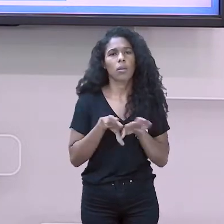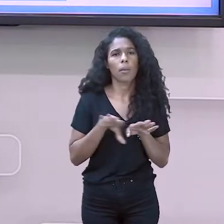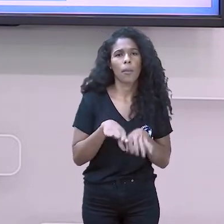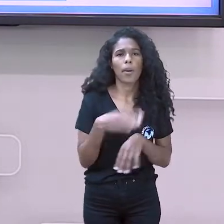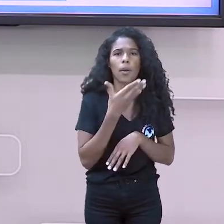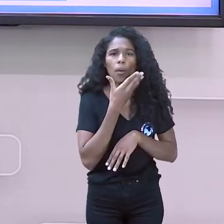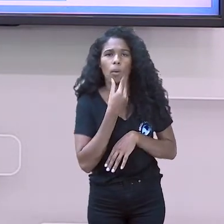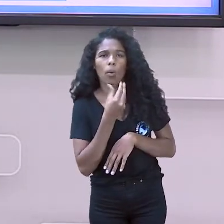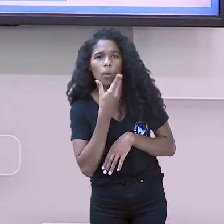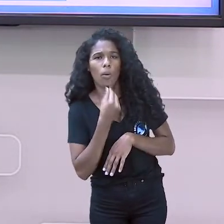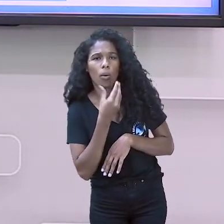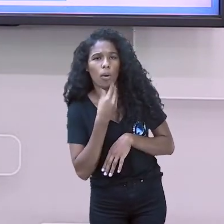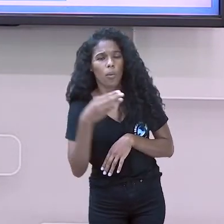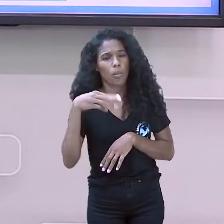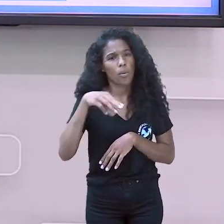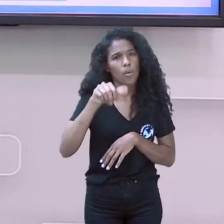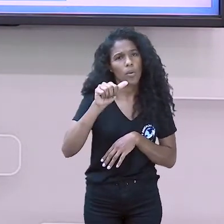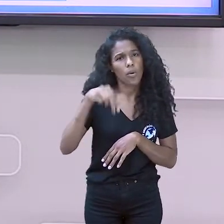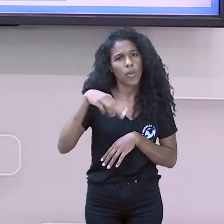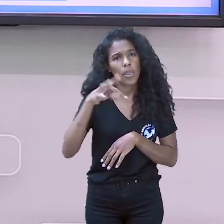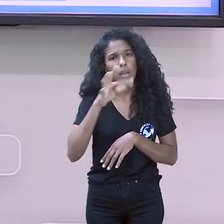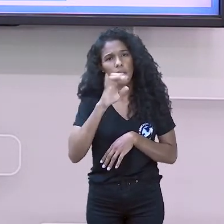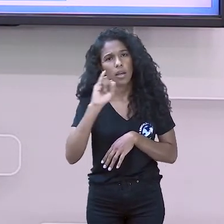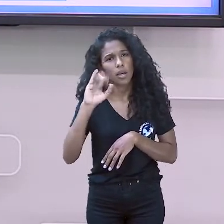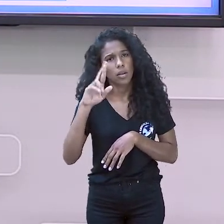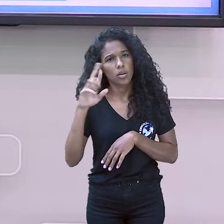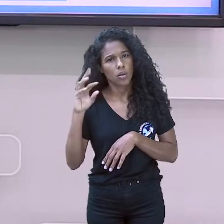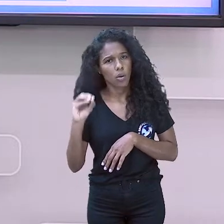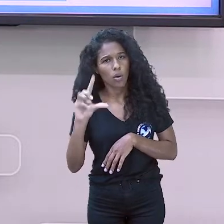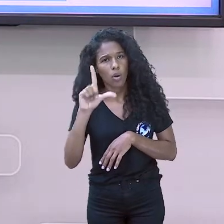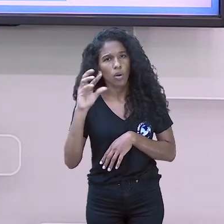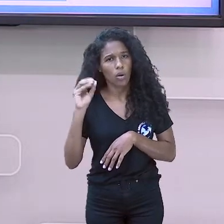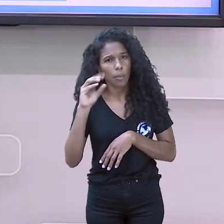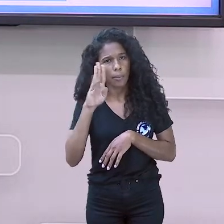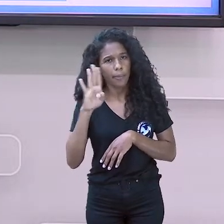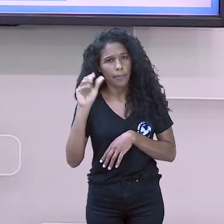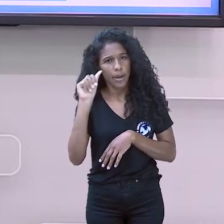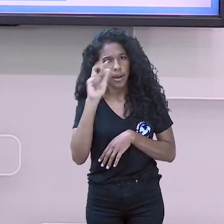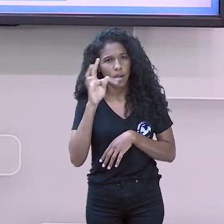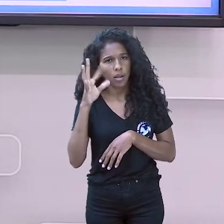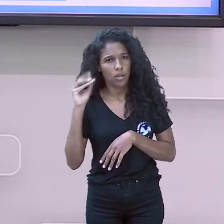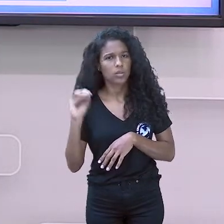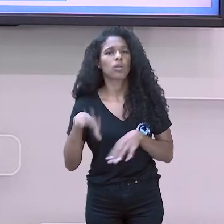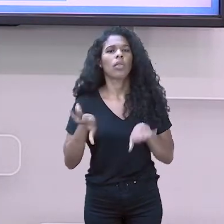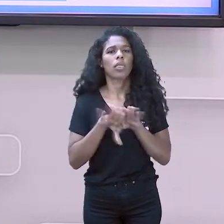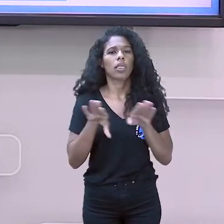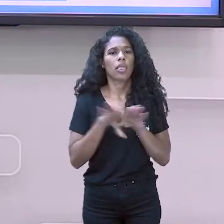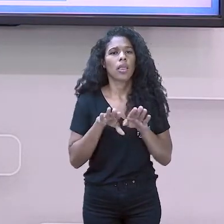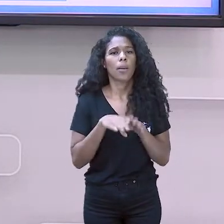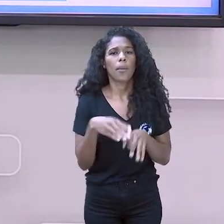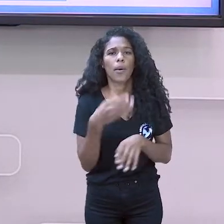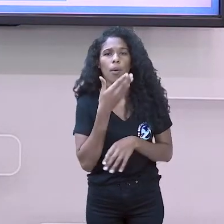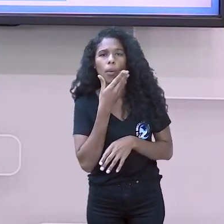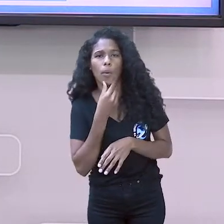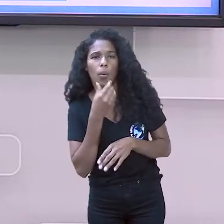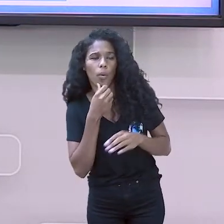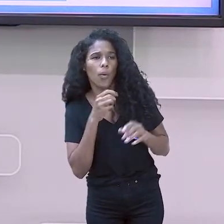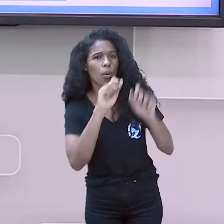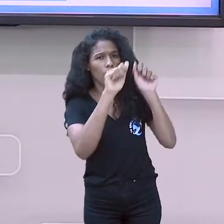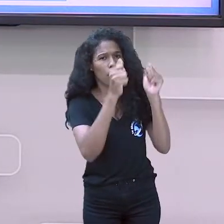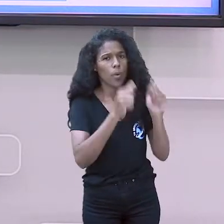aposto que esse vocês já ouviram falar. Não foi? Monteiro Lobato, Machado de Assis,